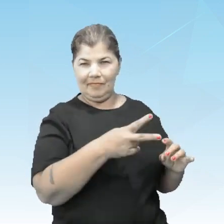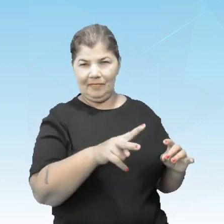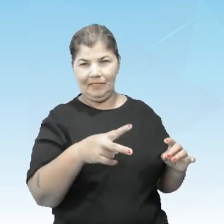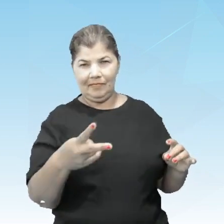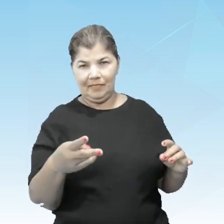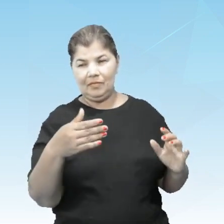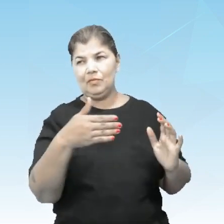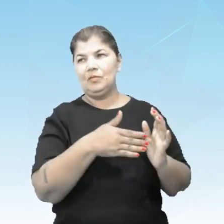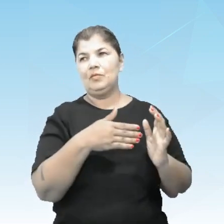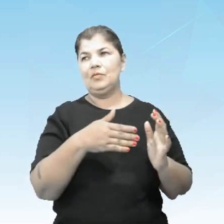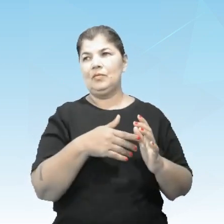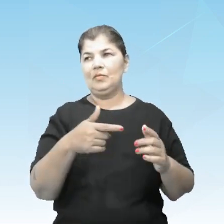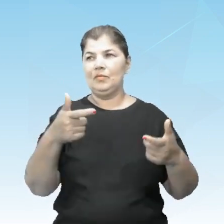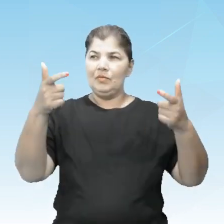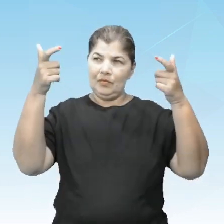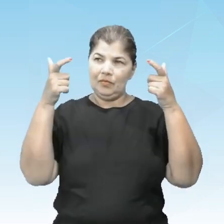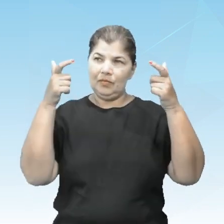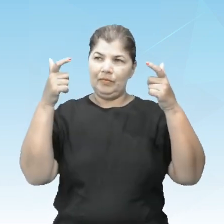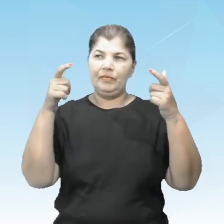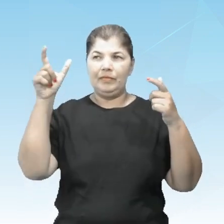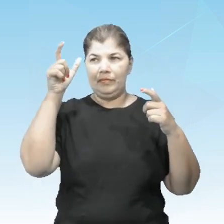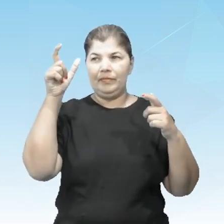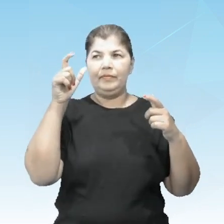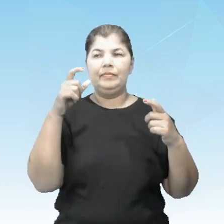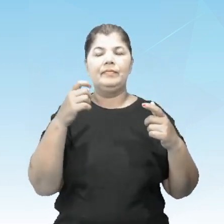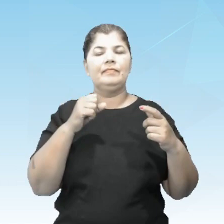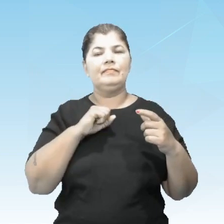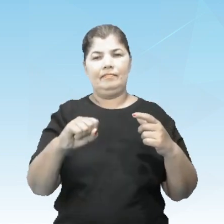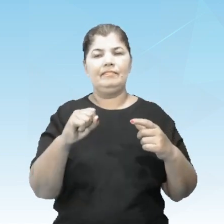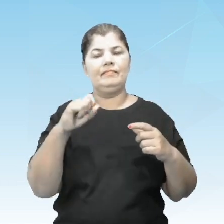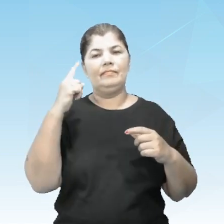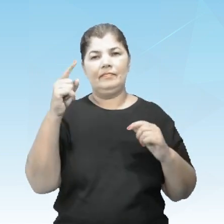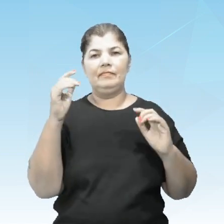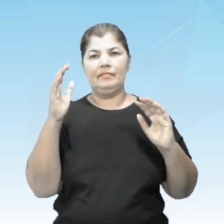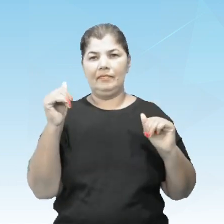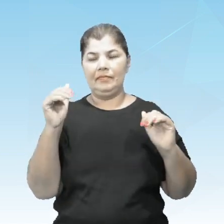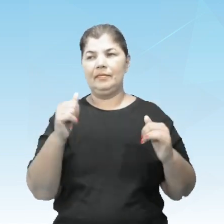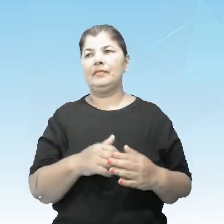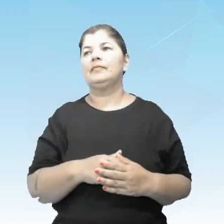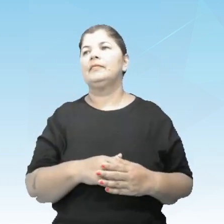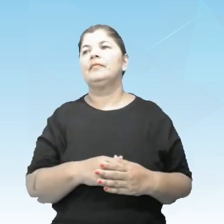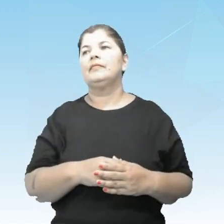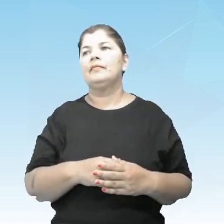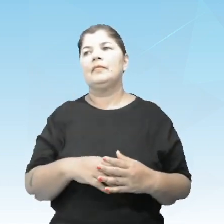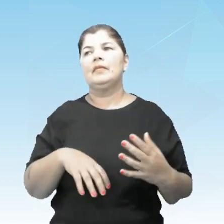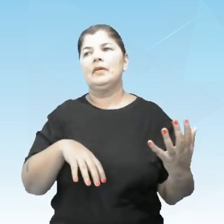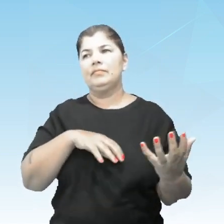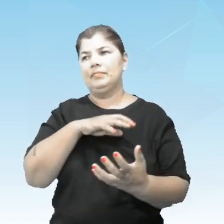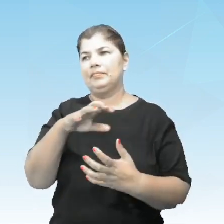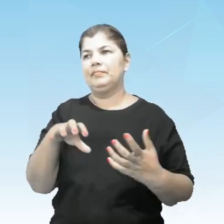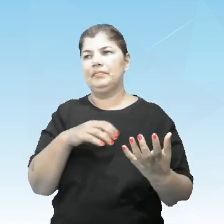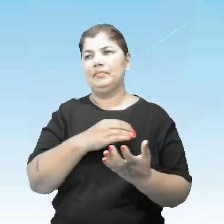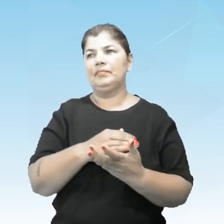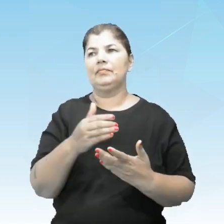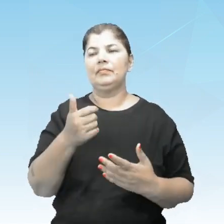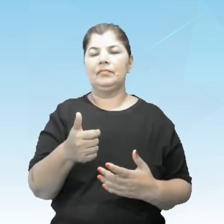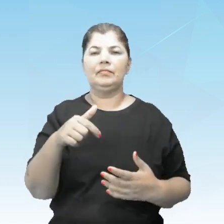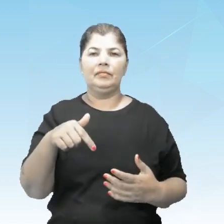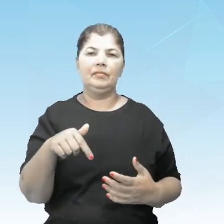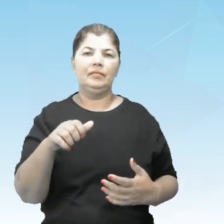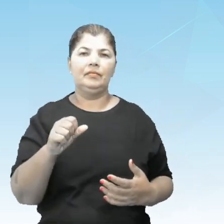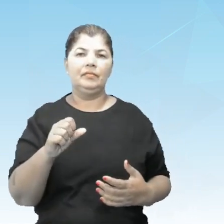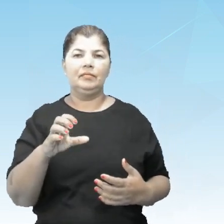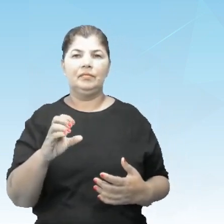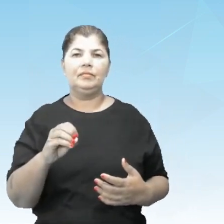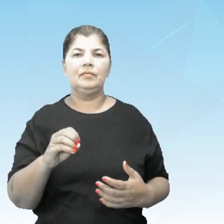da resistência aos espanhóis. Então, a revolta começou entre 1780, com a captura de quê?